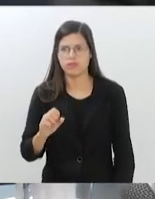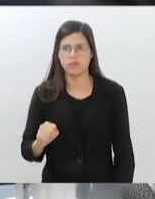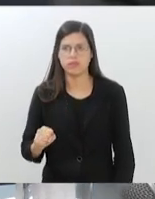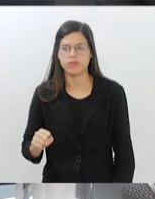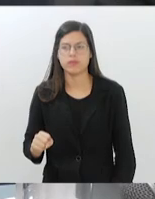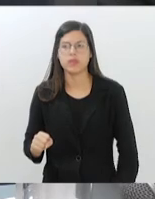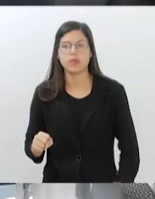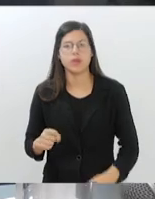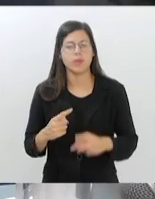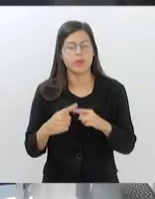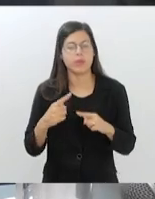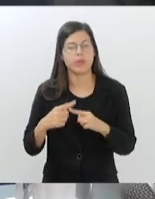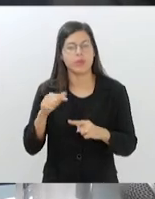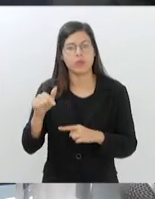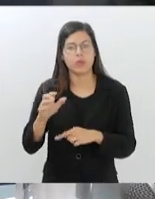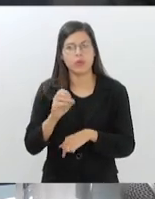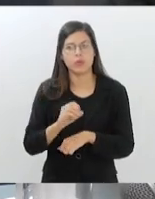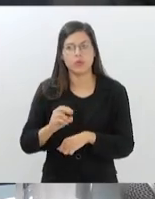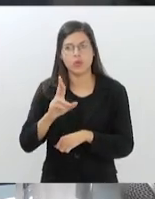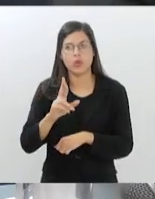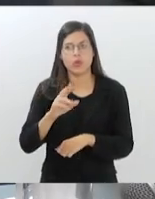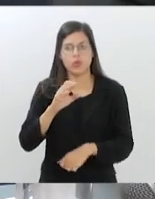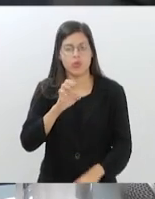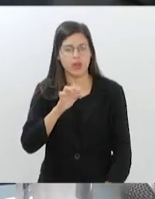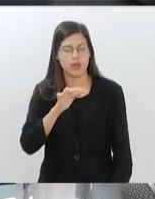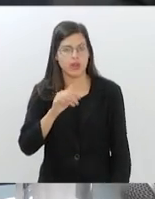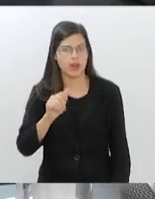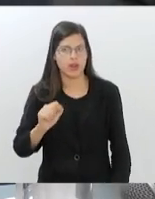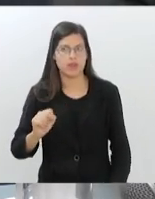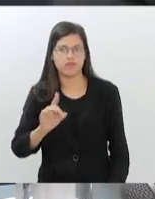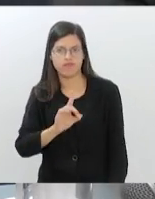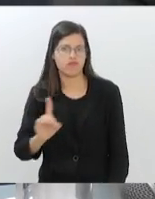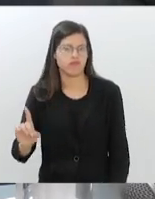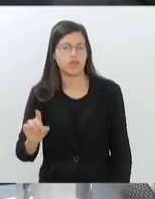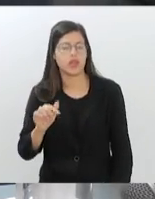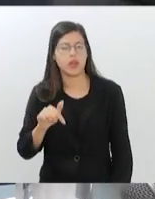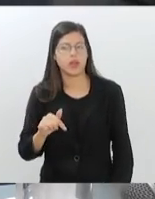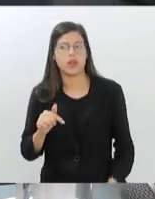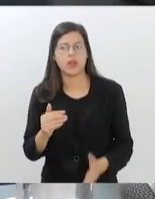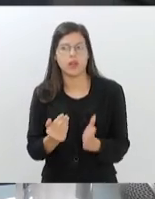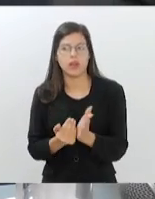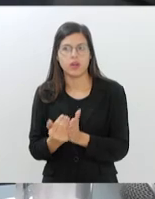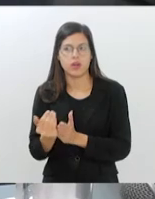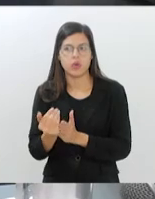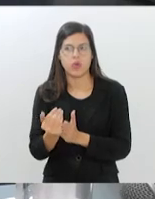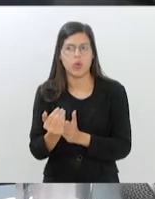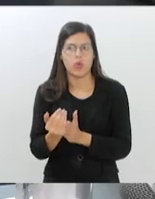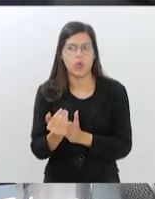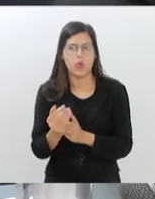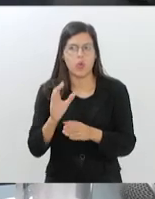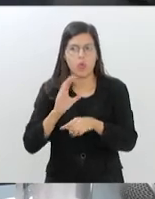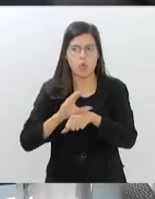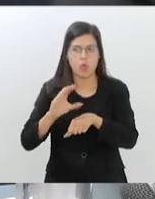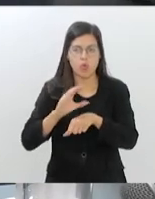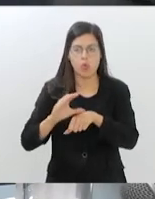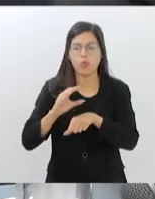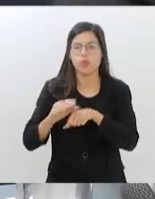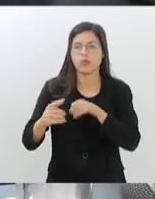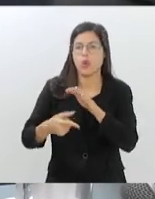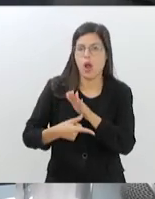Enes Carneiro era um político de direita ele foi o precursor de um colégio de aplicação quando ele cria um curso Gradiente